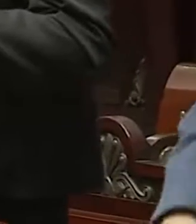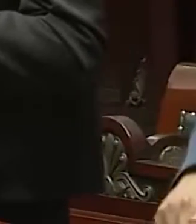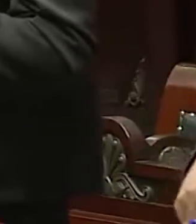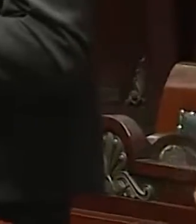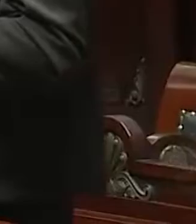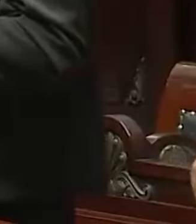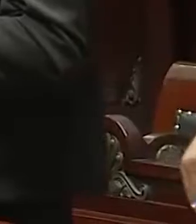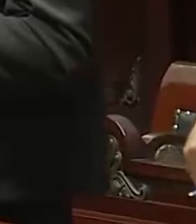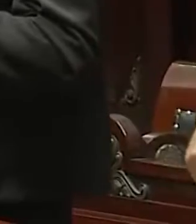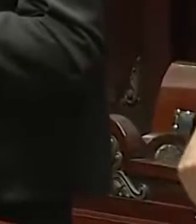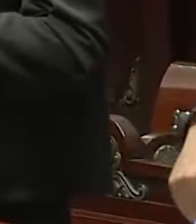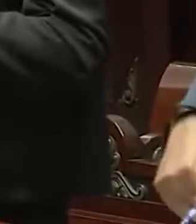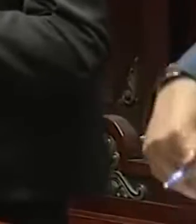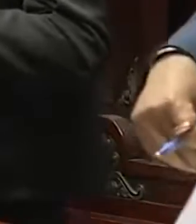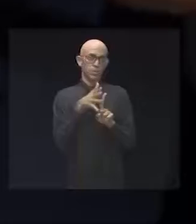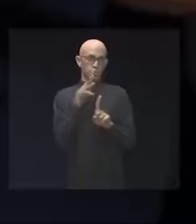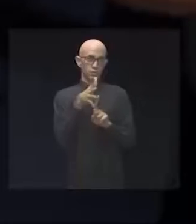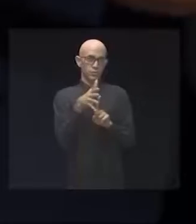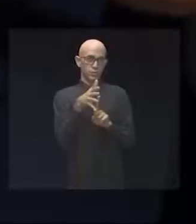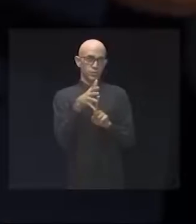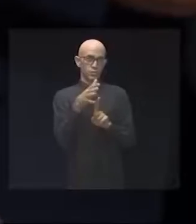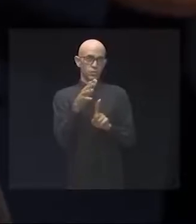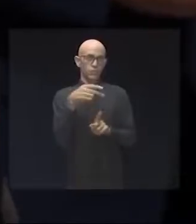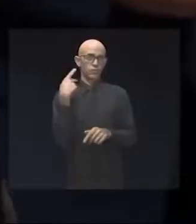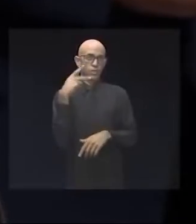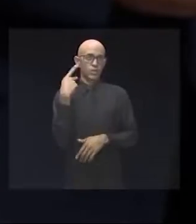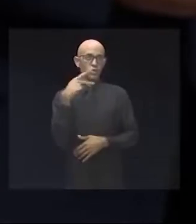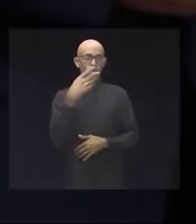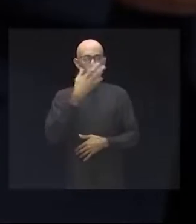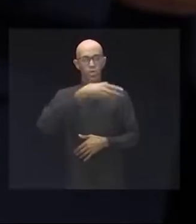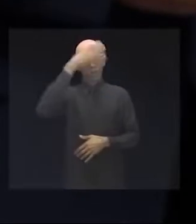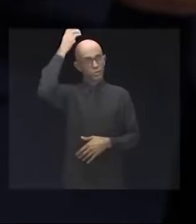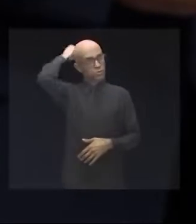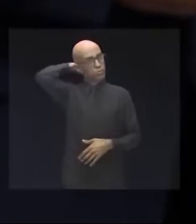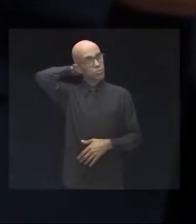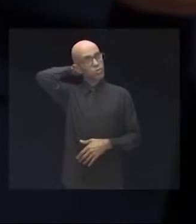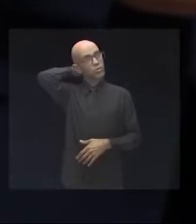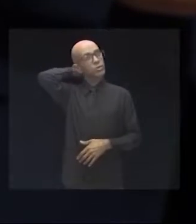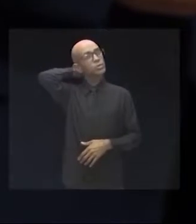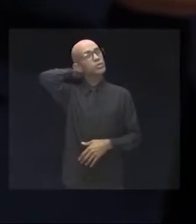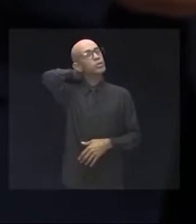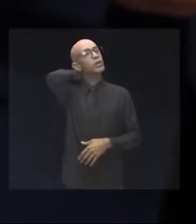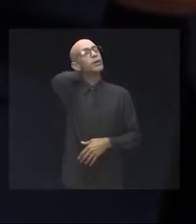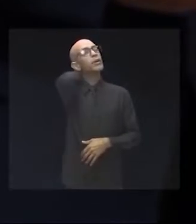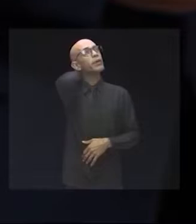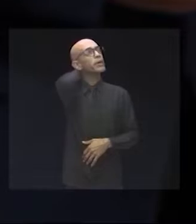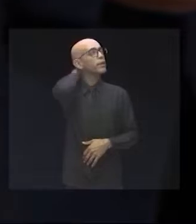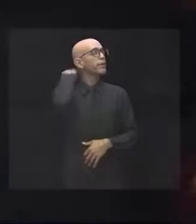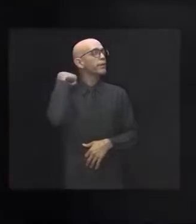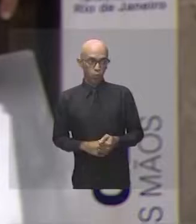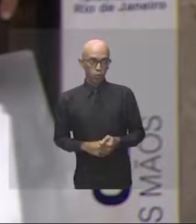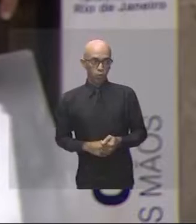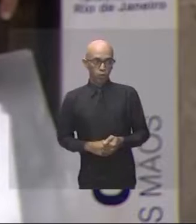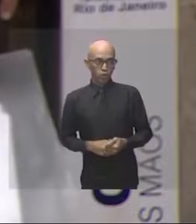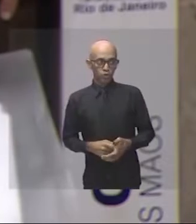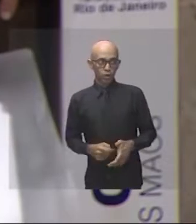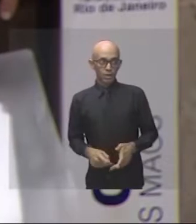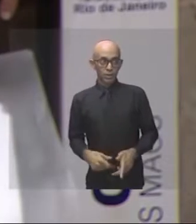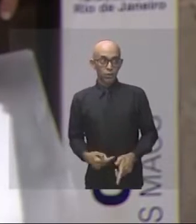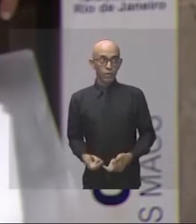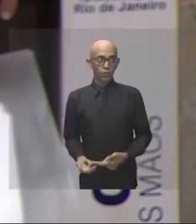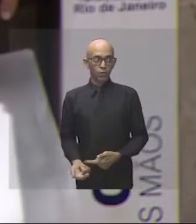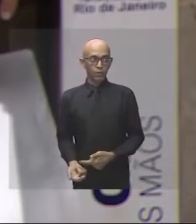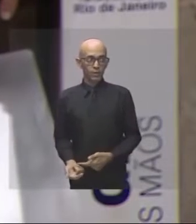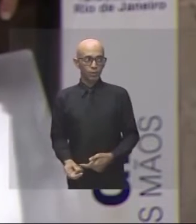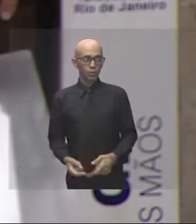Grande. Em primeira discussão, os parlamentares aprovaram o projeto da vereadora Tereza Berger sobre a apresentação